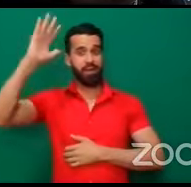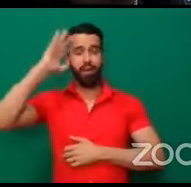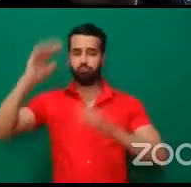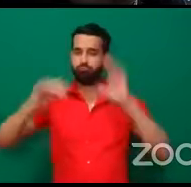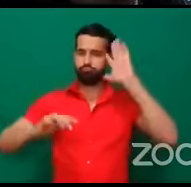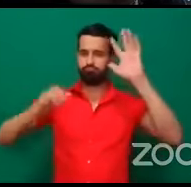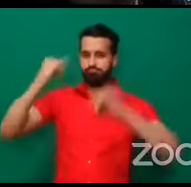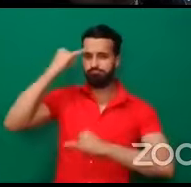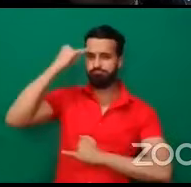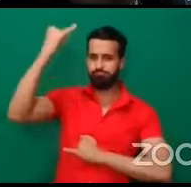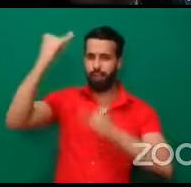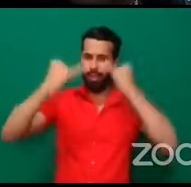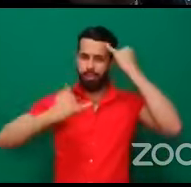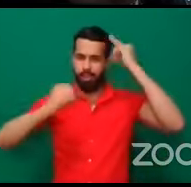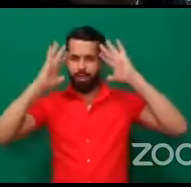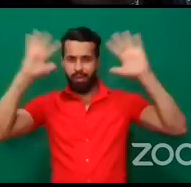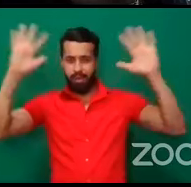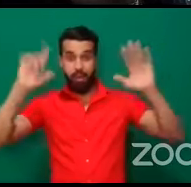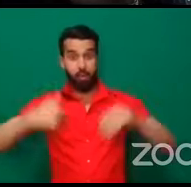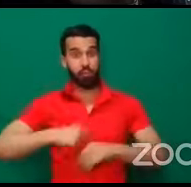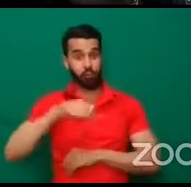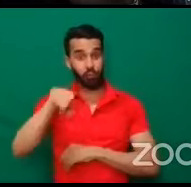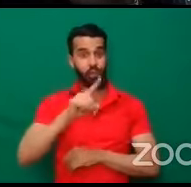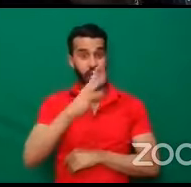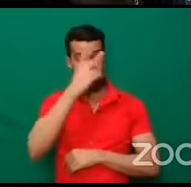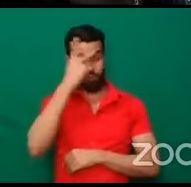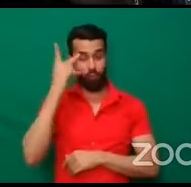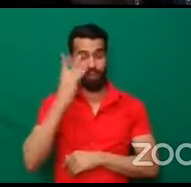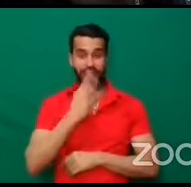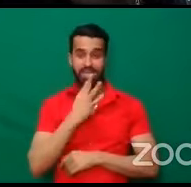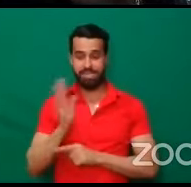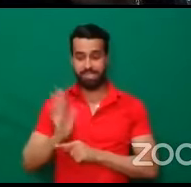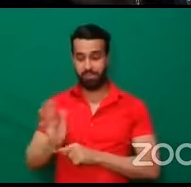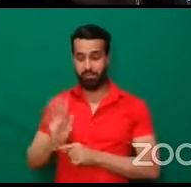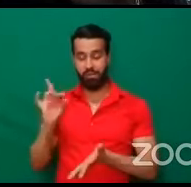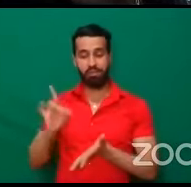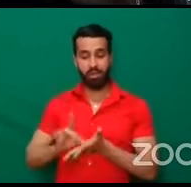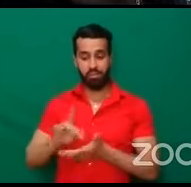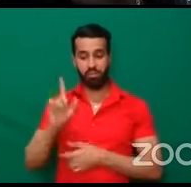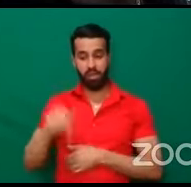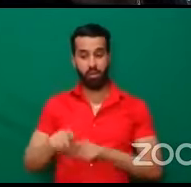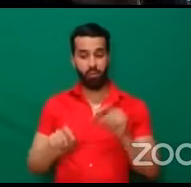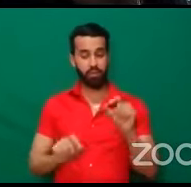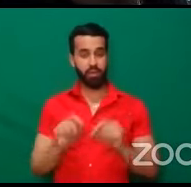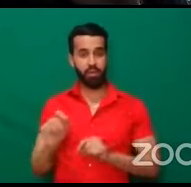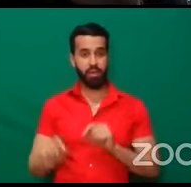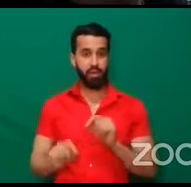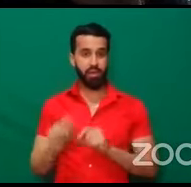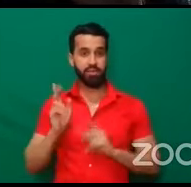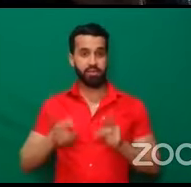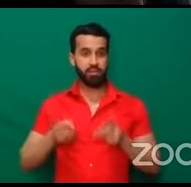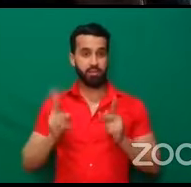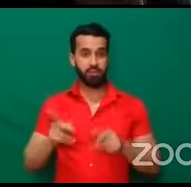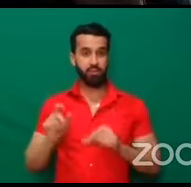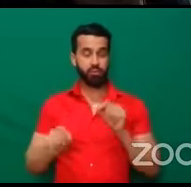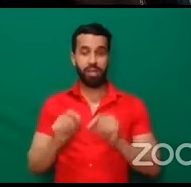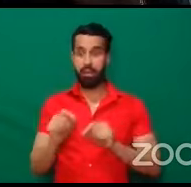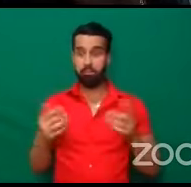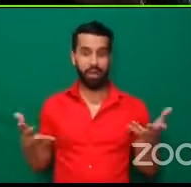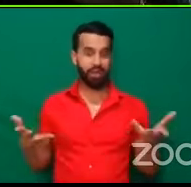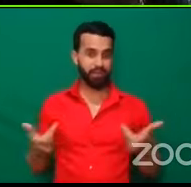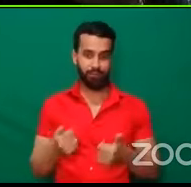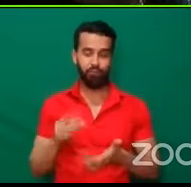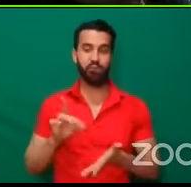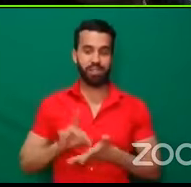sentir isso. Então, quem conhece cinema de verdade vai considerar os filmes sempre realmente magníficos, né? A gente